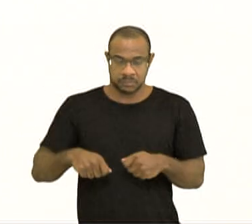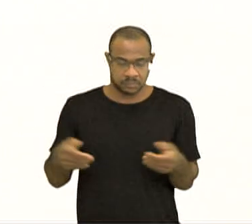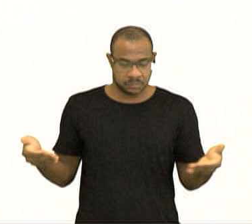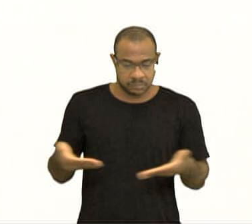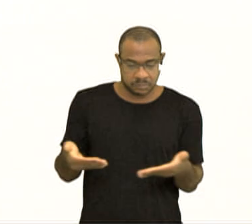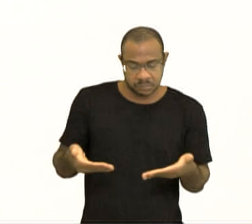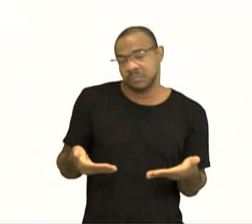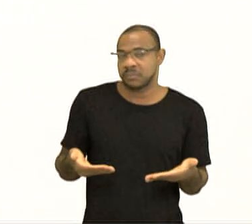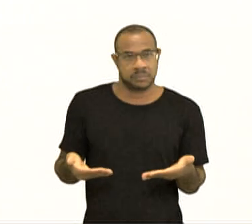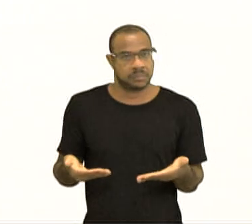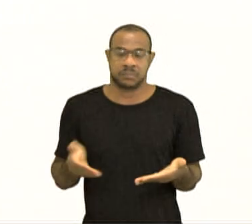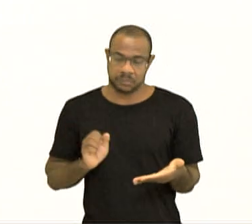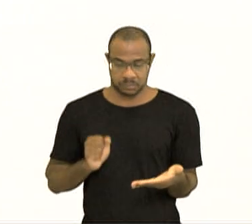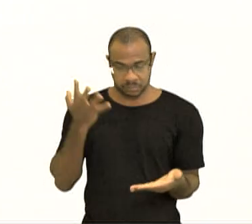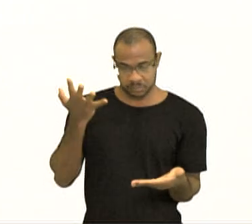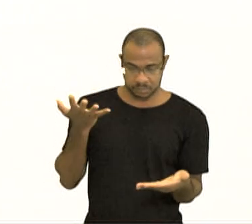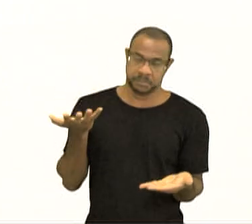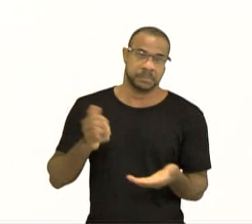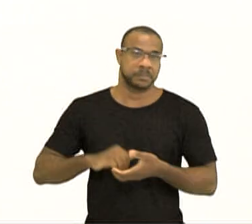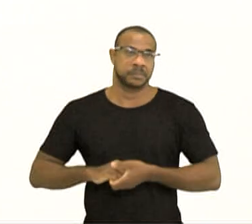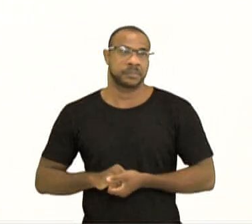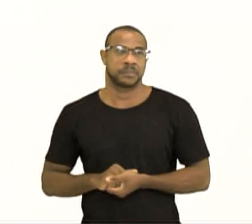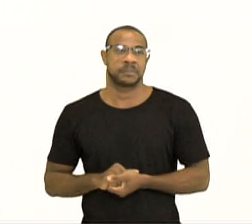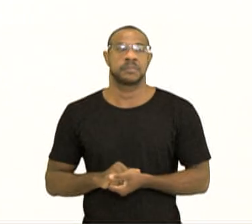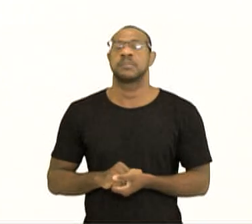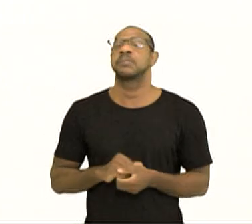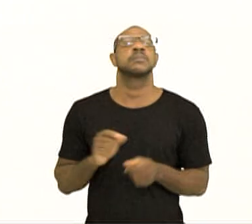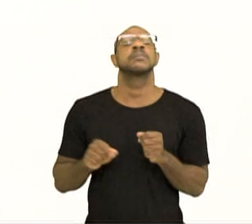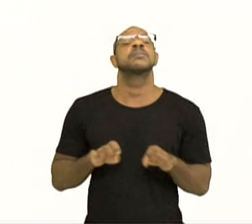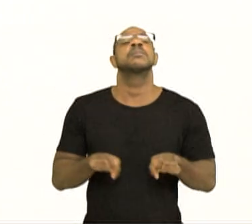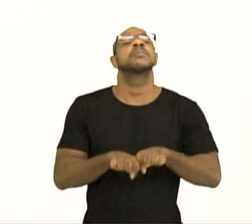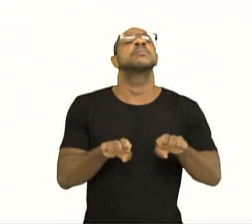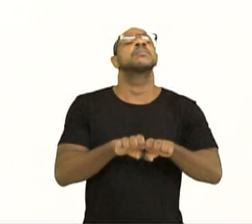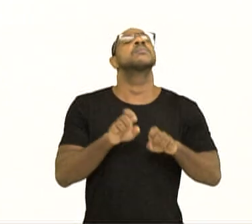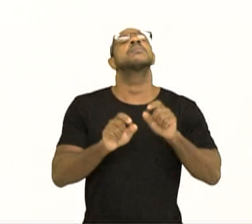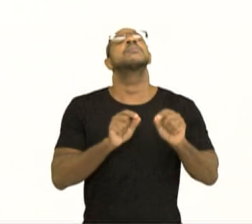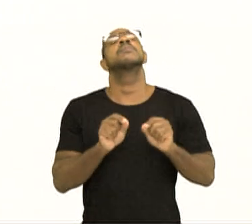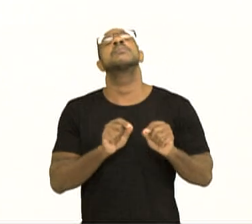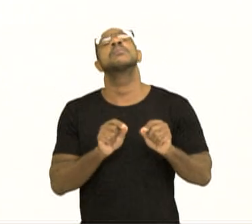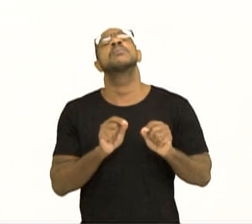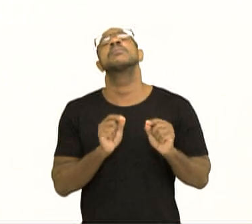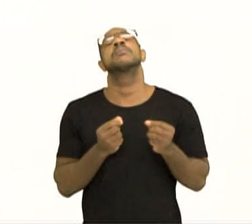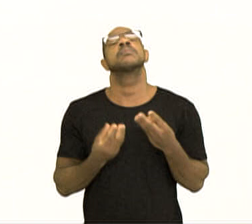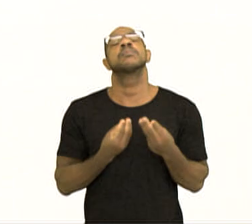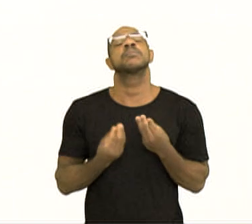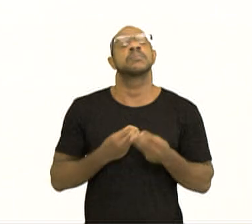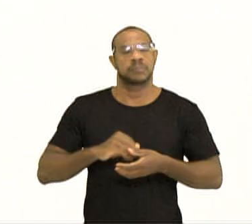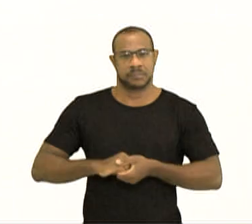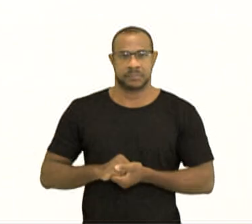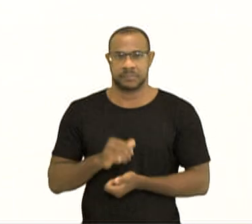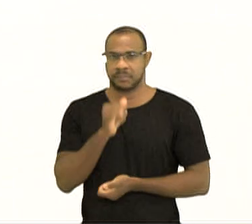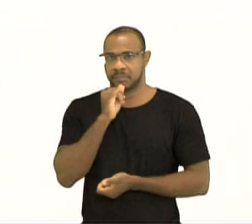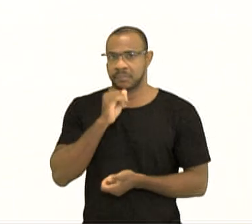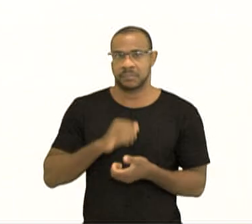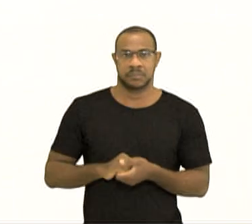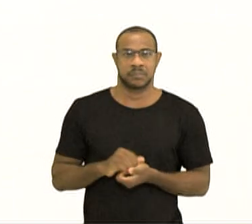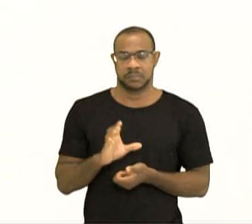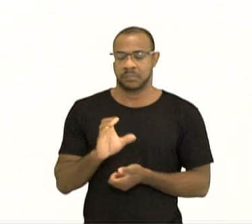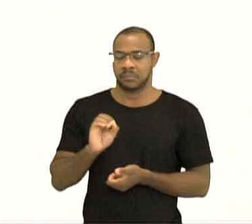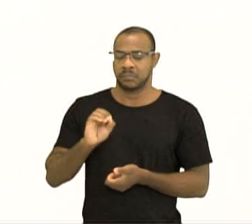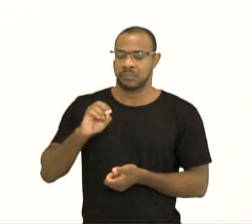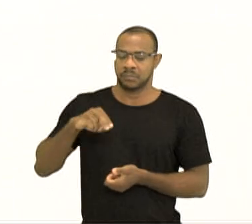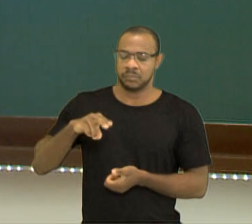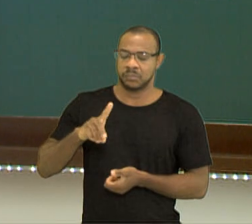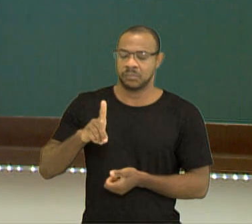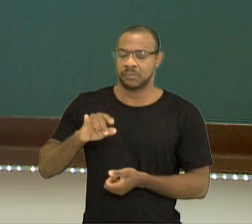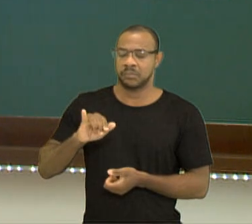aquela ação então aconteça, tá? Qual é a estrutura dessa condicional? Quando a gente fala de condicionais, a gente sempre